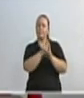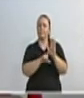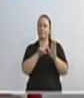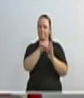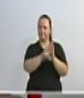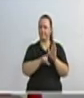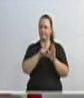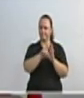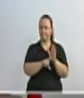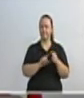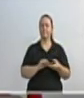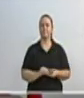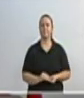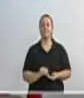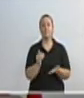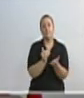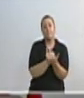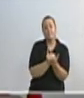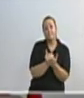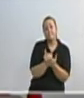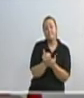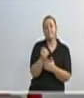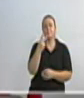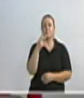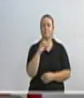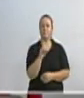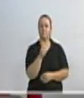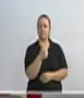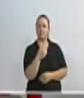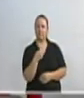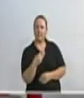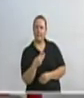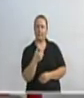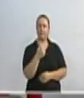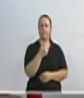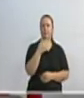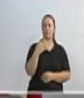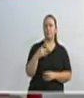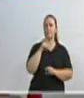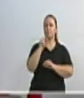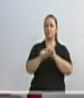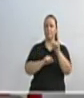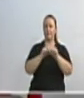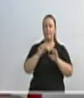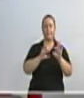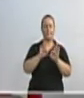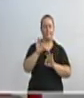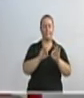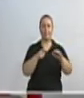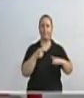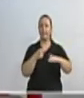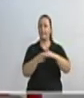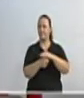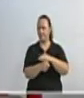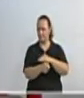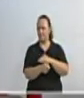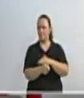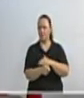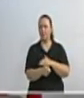Então, iniciou-se, a partir de 2013, 2014, um plano de investimento por parte dos operadores. E aí eu